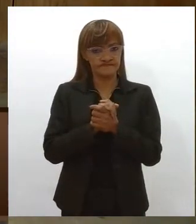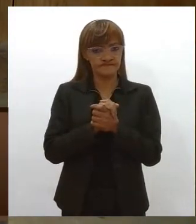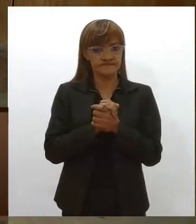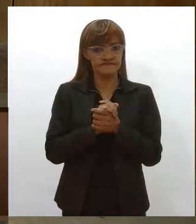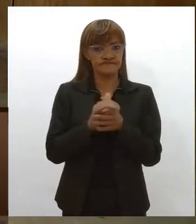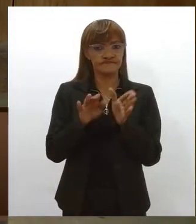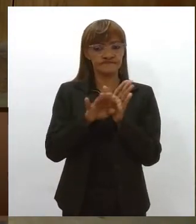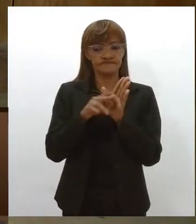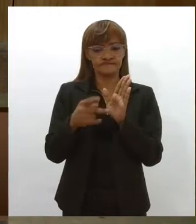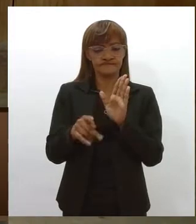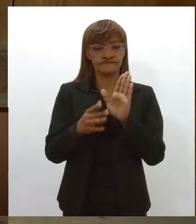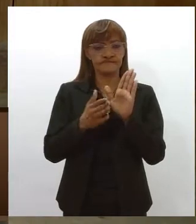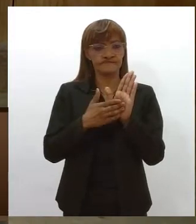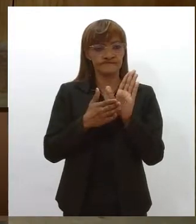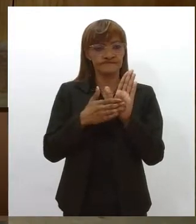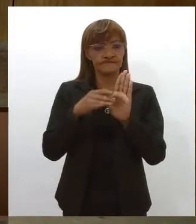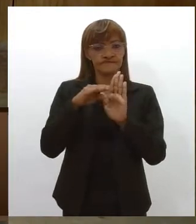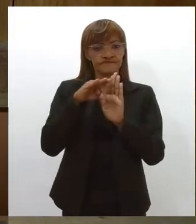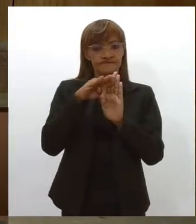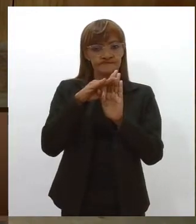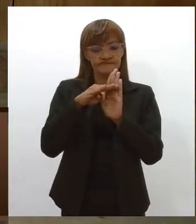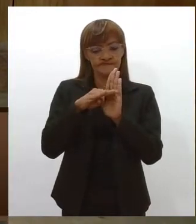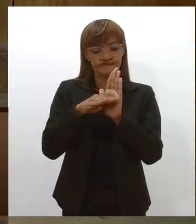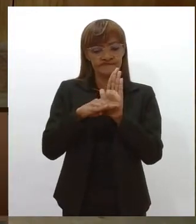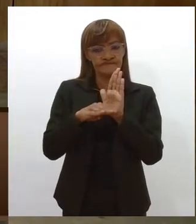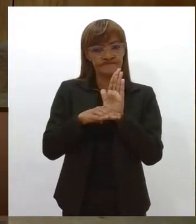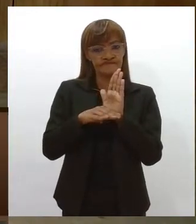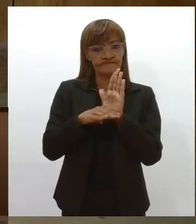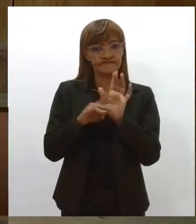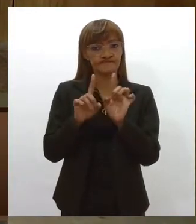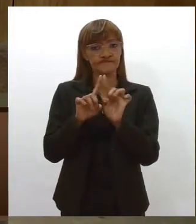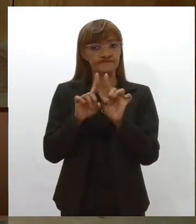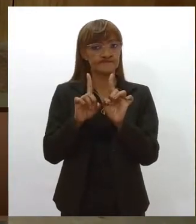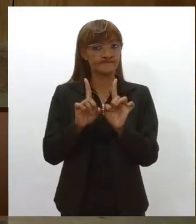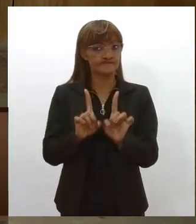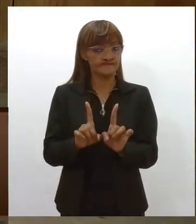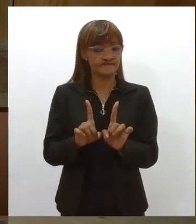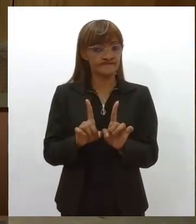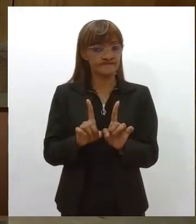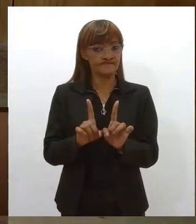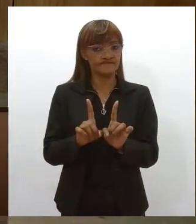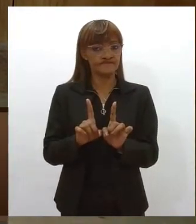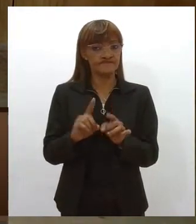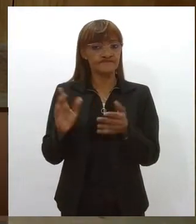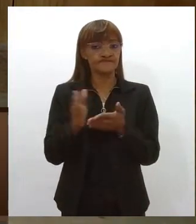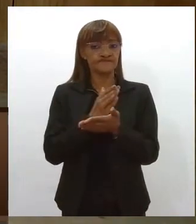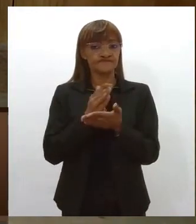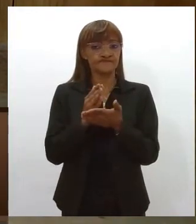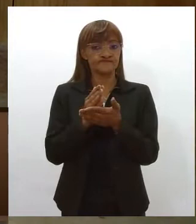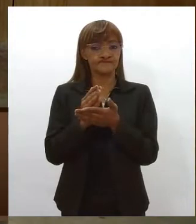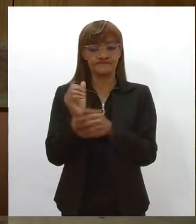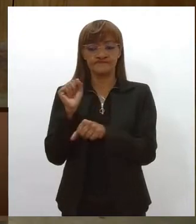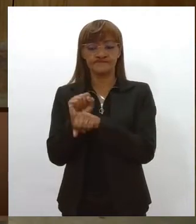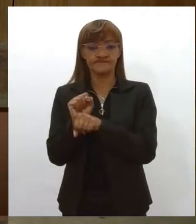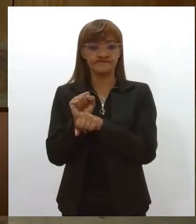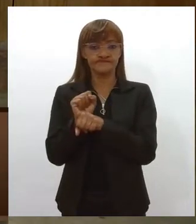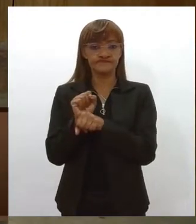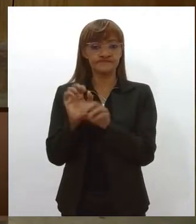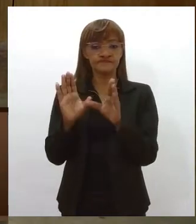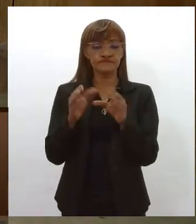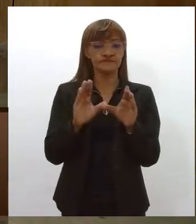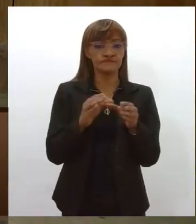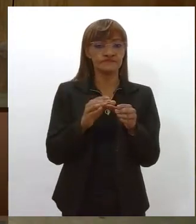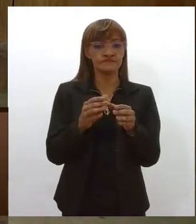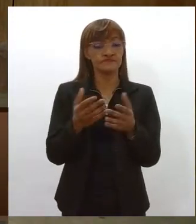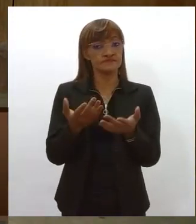proposituras, cheia de ideias, mas certamente muitas delas ficarão barradas em algum ponto por um fator